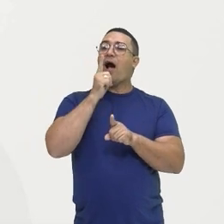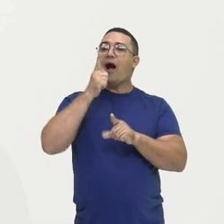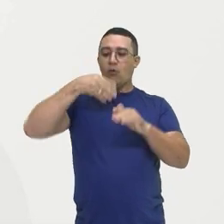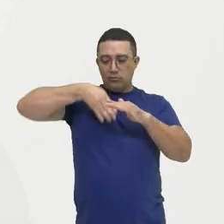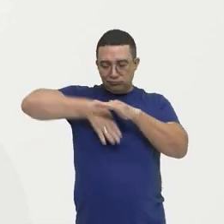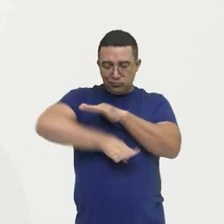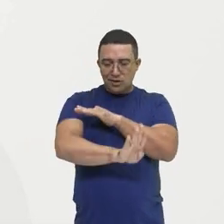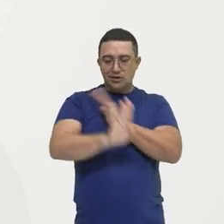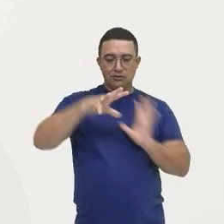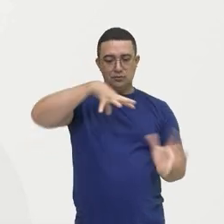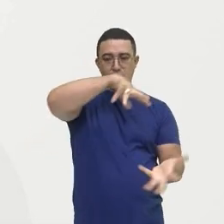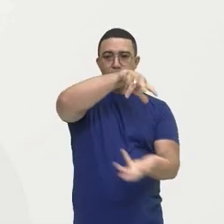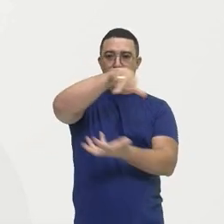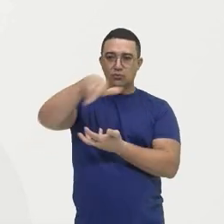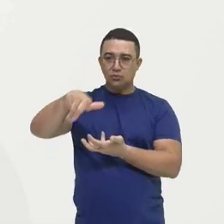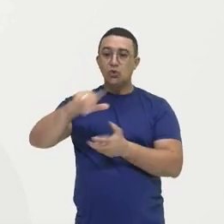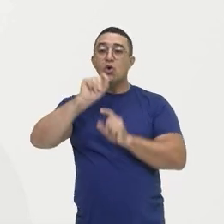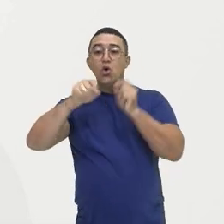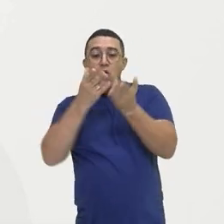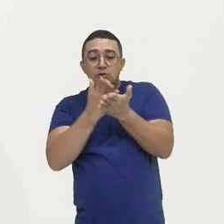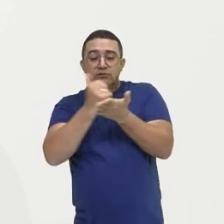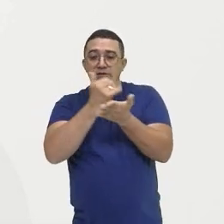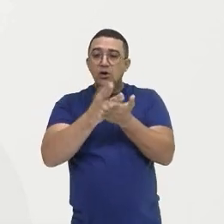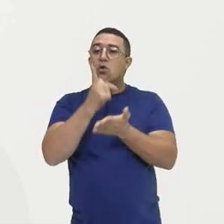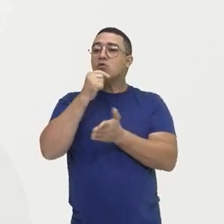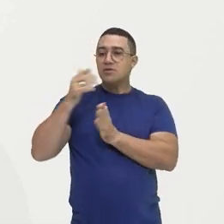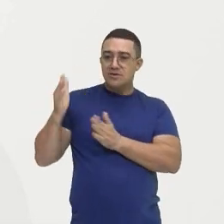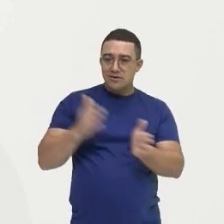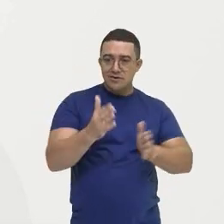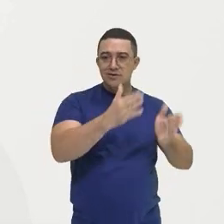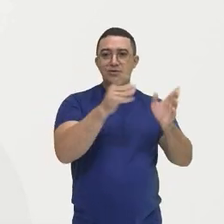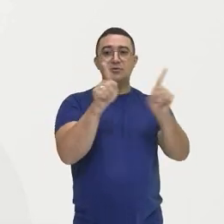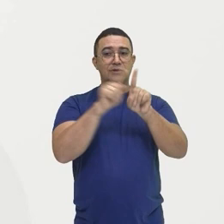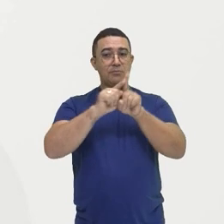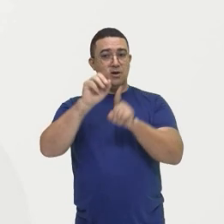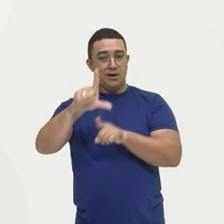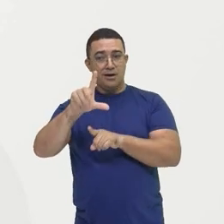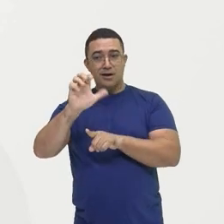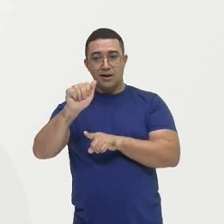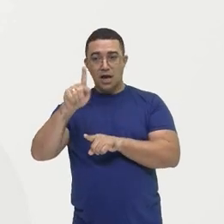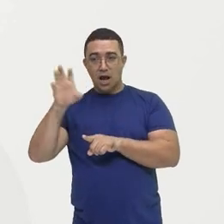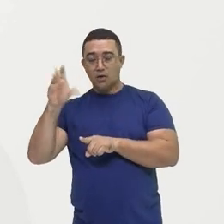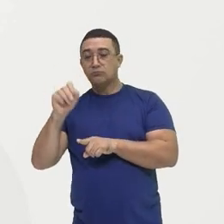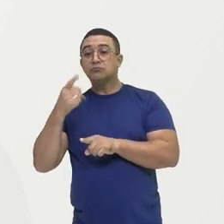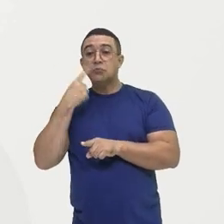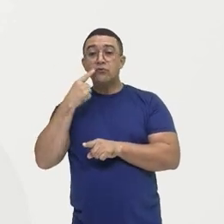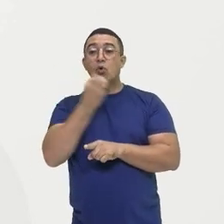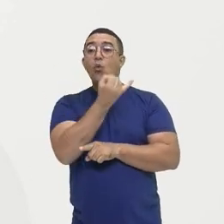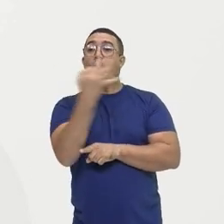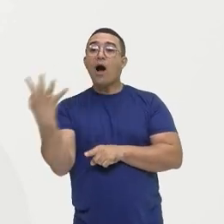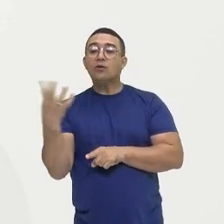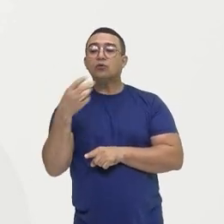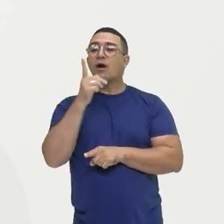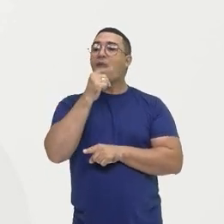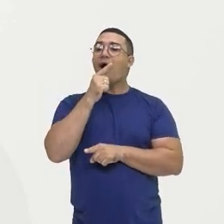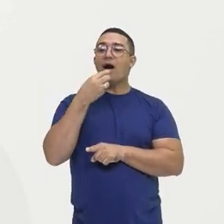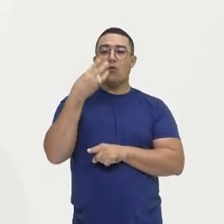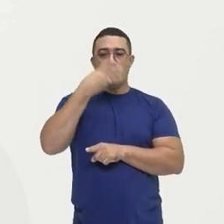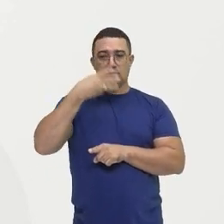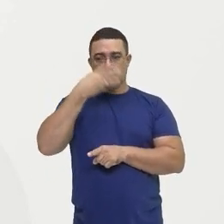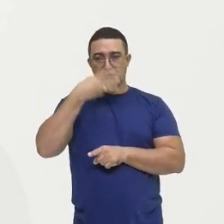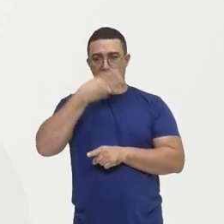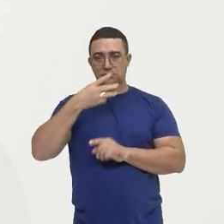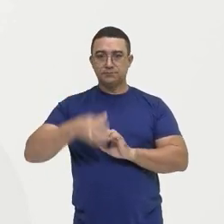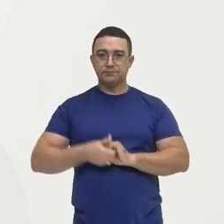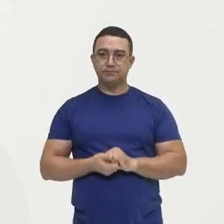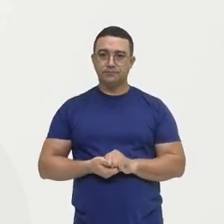essa divisão, né? Os rios e lagos, entre outros, da quantidade de água doce. Porque vocês estão vendo que ele puxou